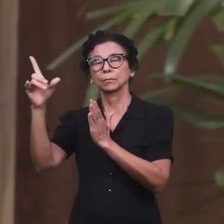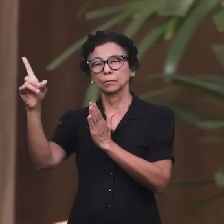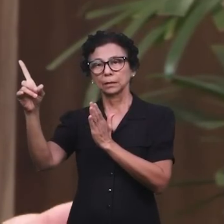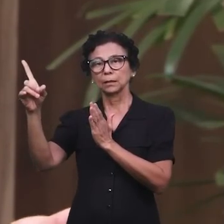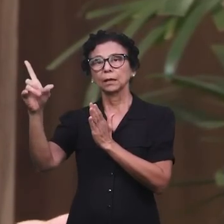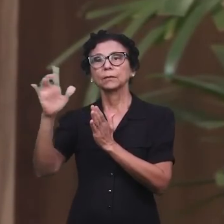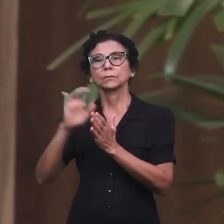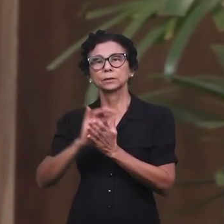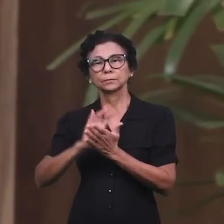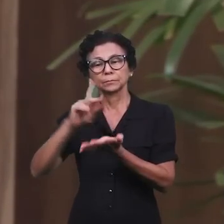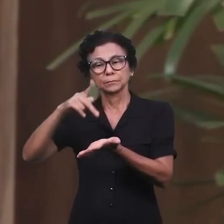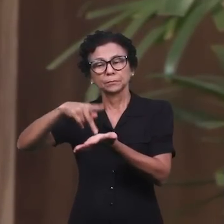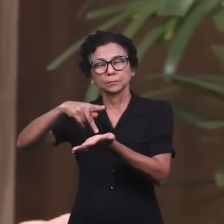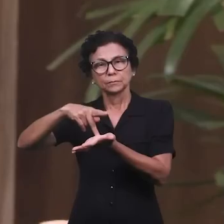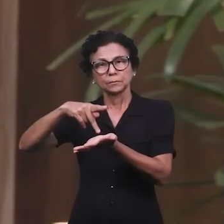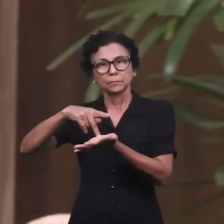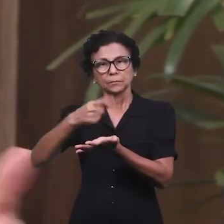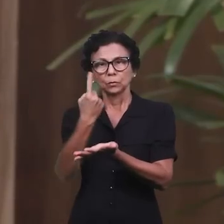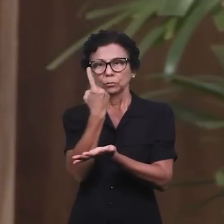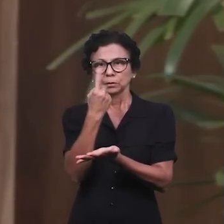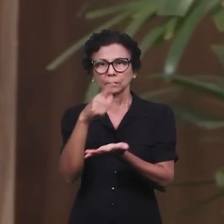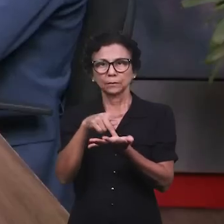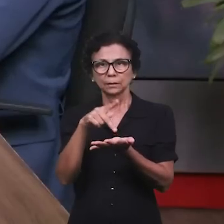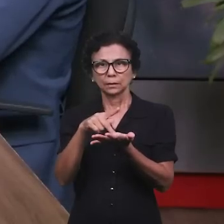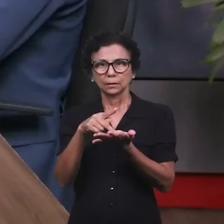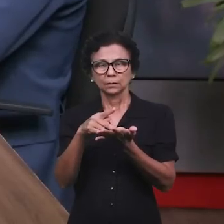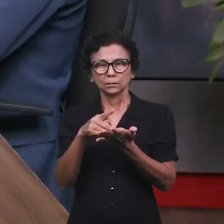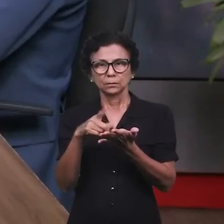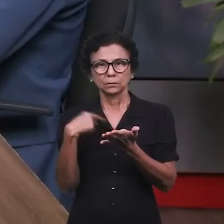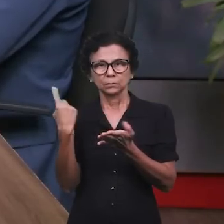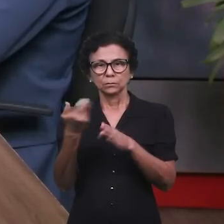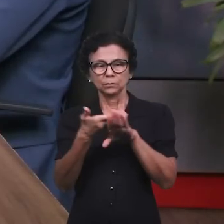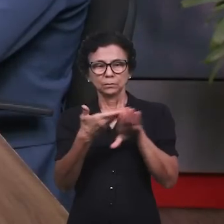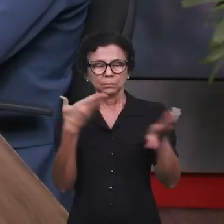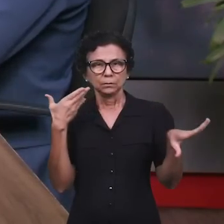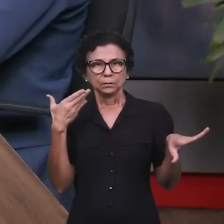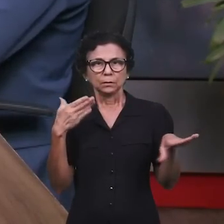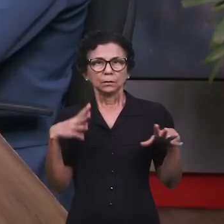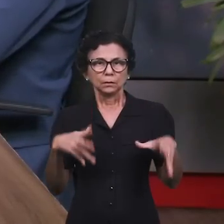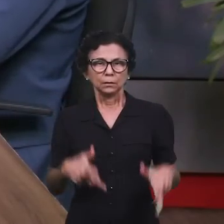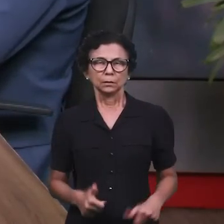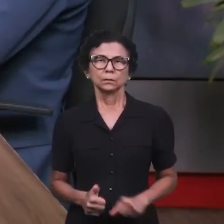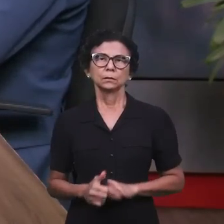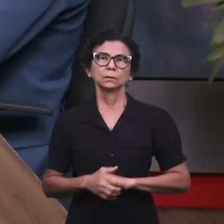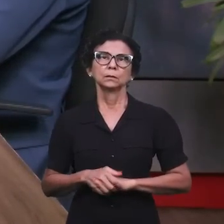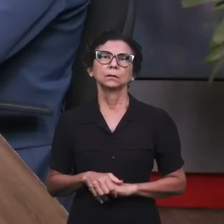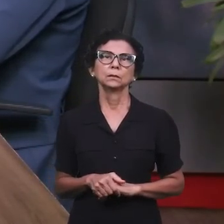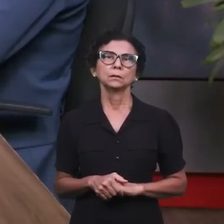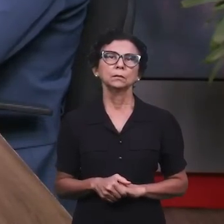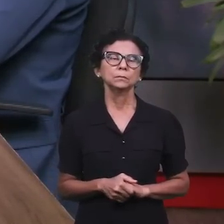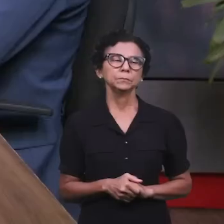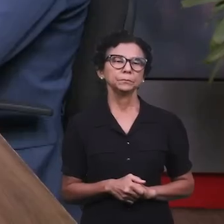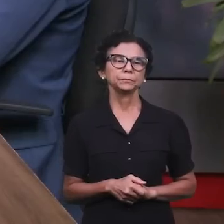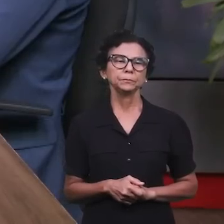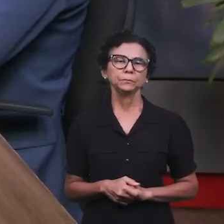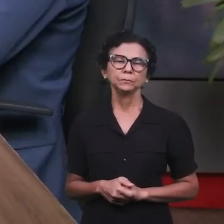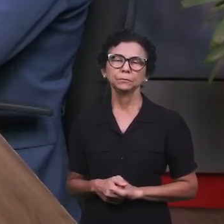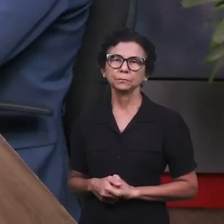palavra que é a verdade e que nos santifica. É muito bom, aqueles que nos acompanham, né,